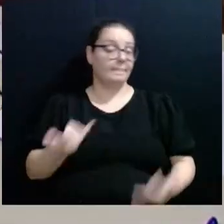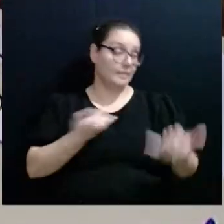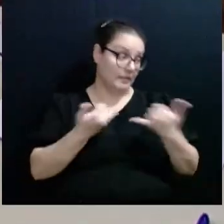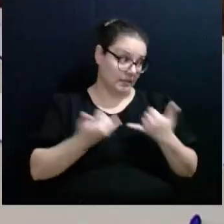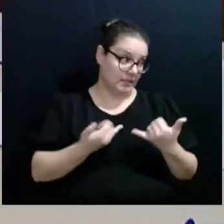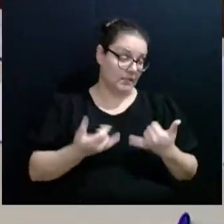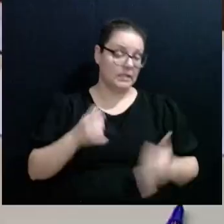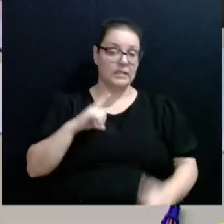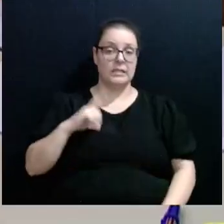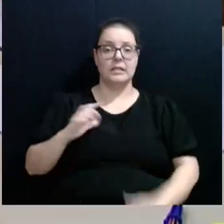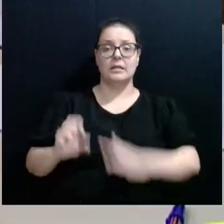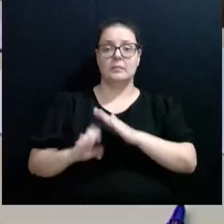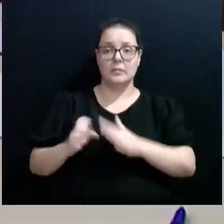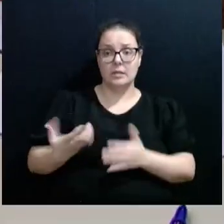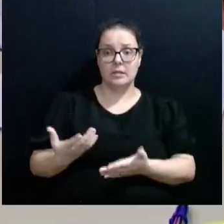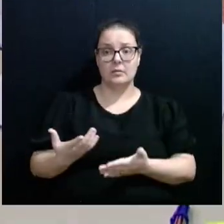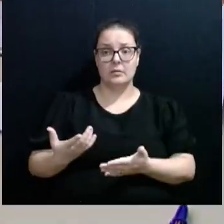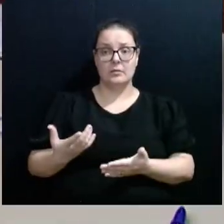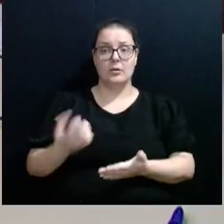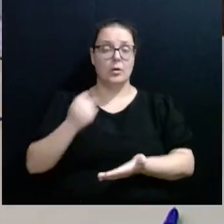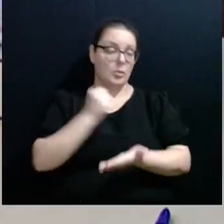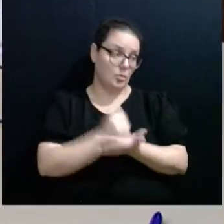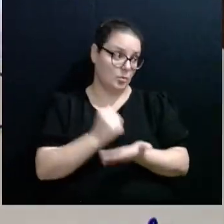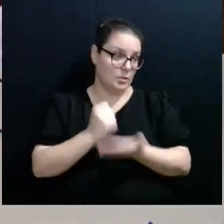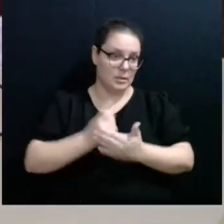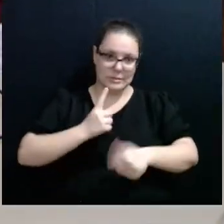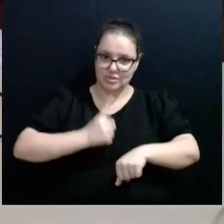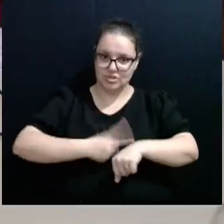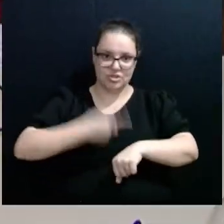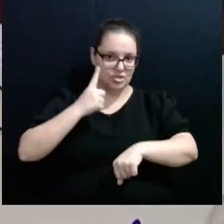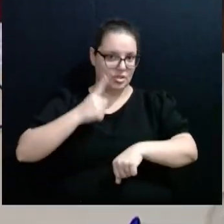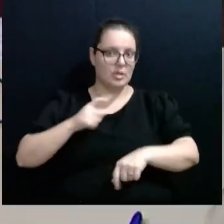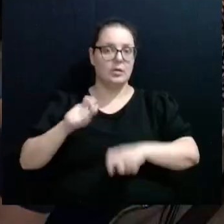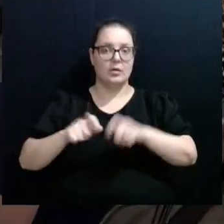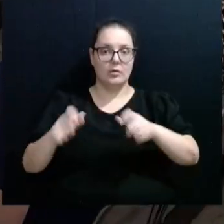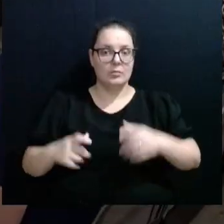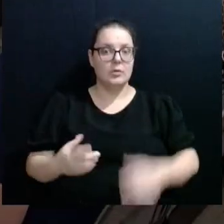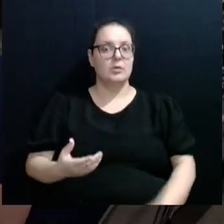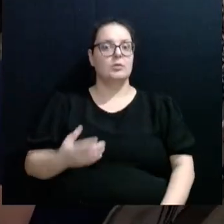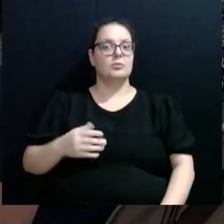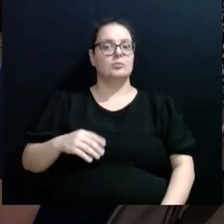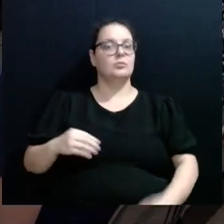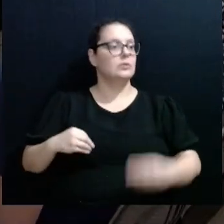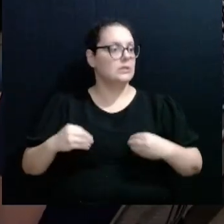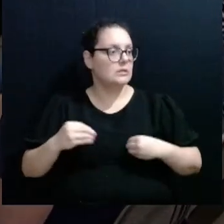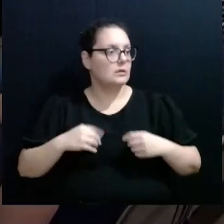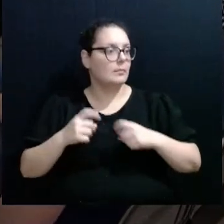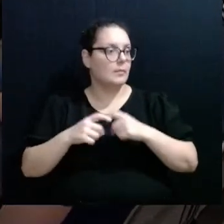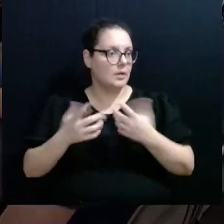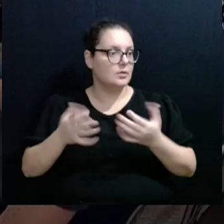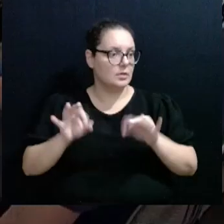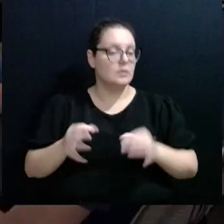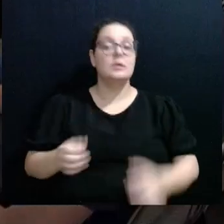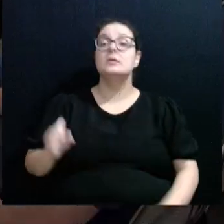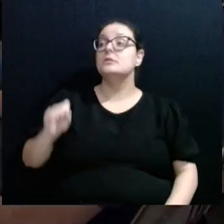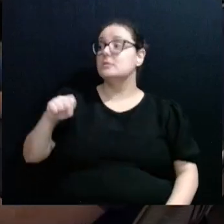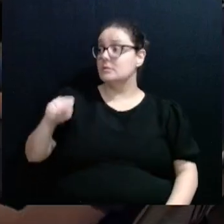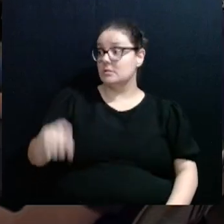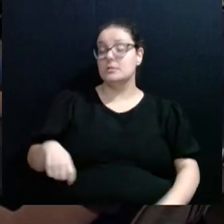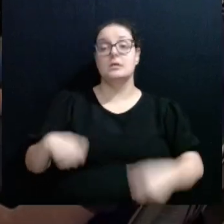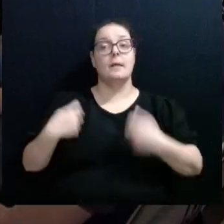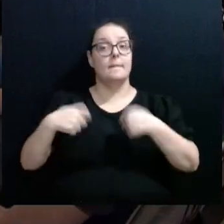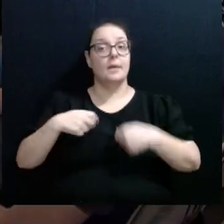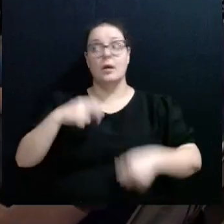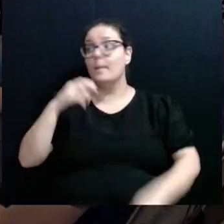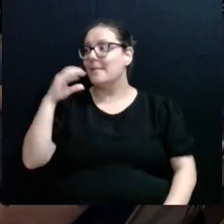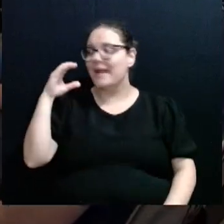que está com contratação imediata, aqui está com o pessoal do exame médico, é isso, né? Isso, a necessidade é para agora,